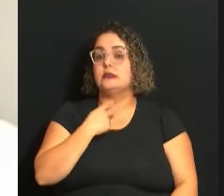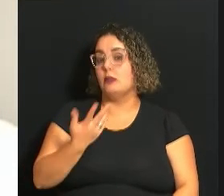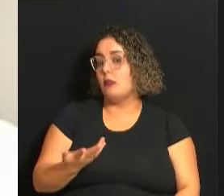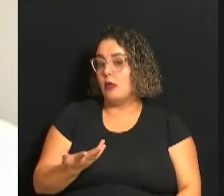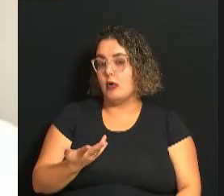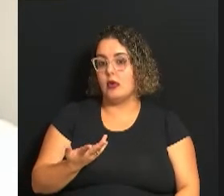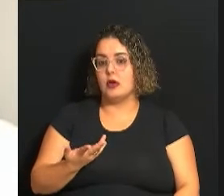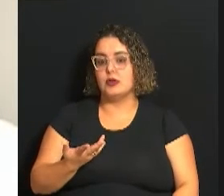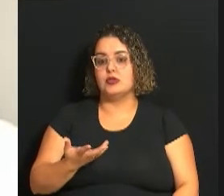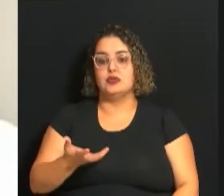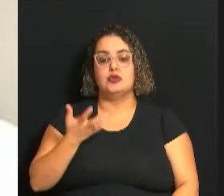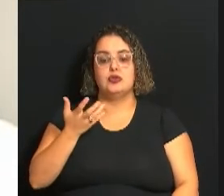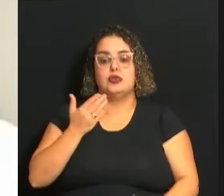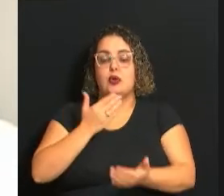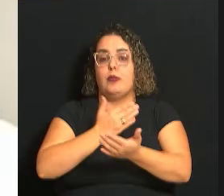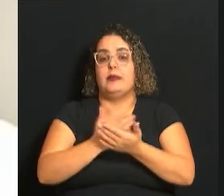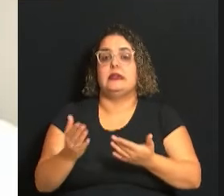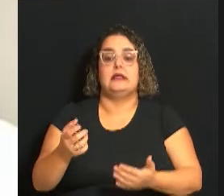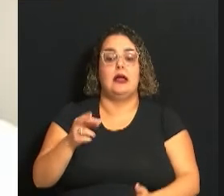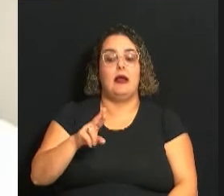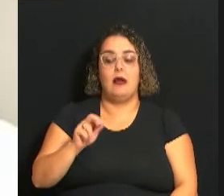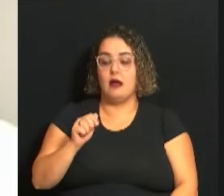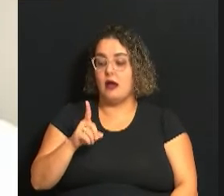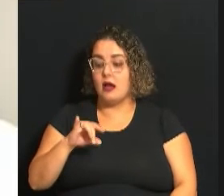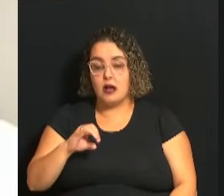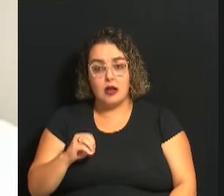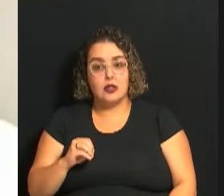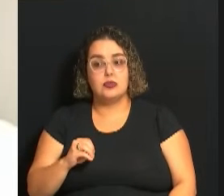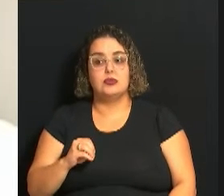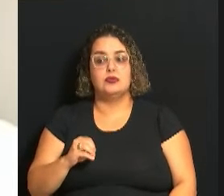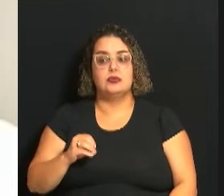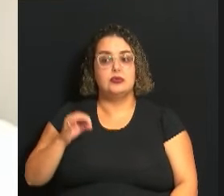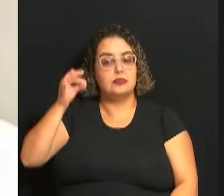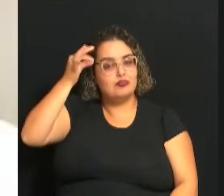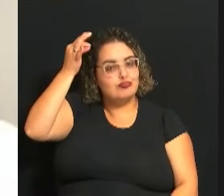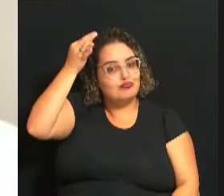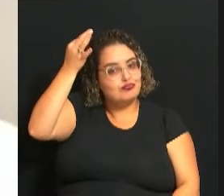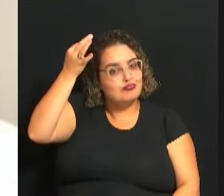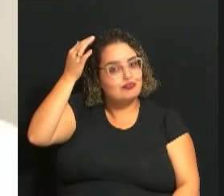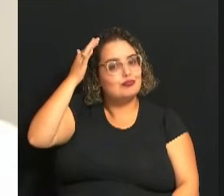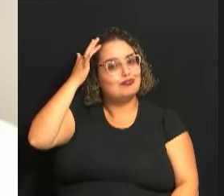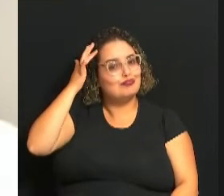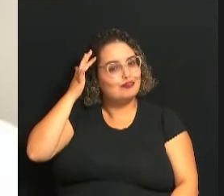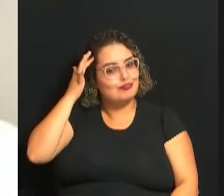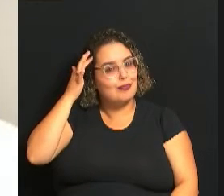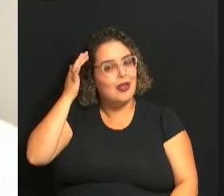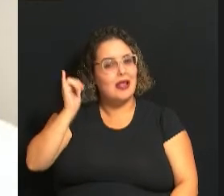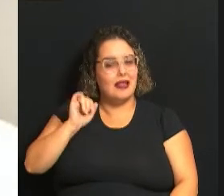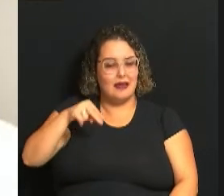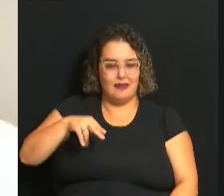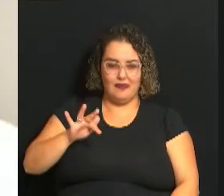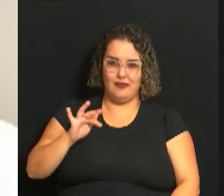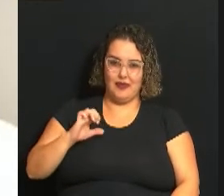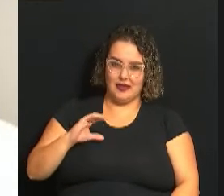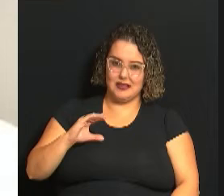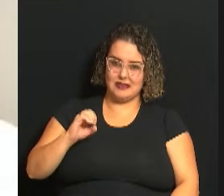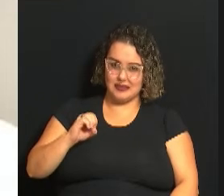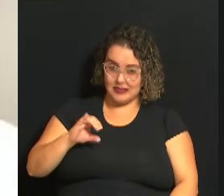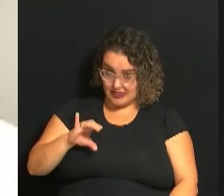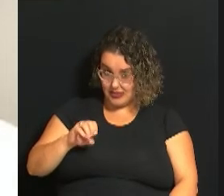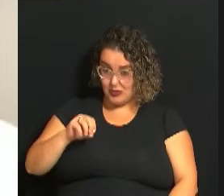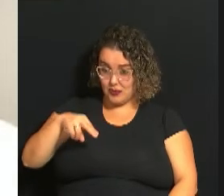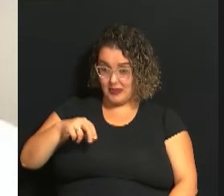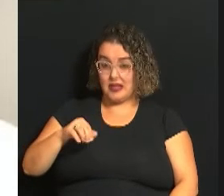como eu queria já começar a radioterapia, mas eu tinha pontos ainda infeccionados na cabeça. Então, tem todo